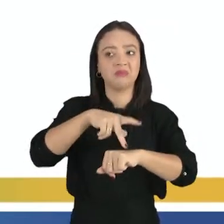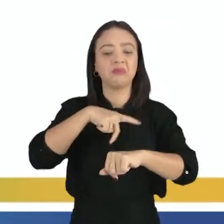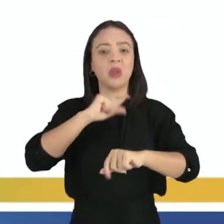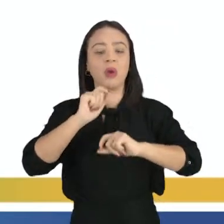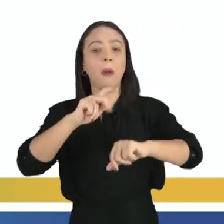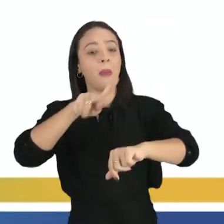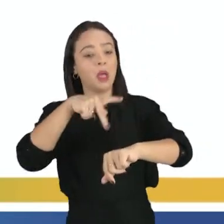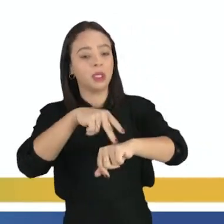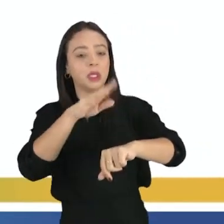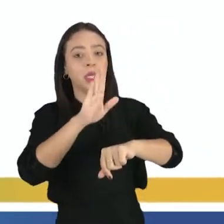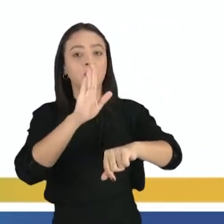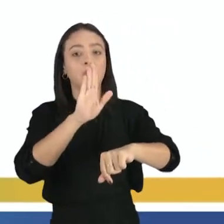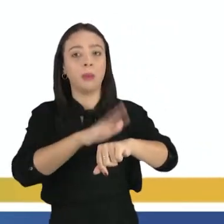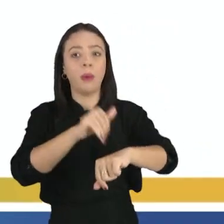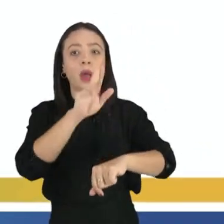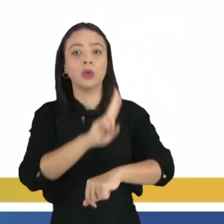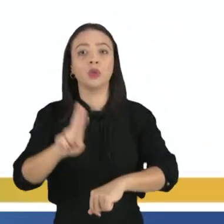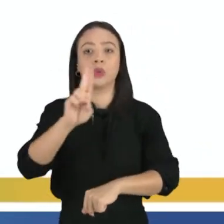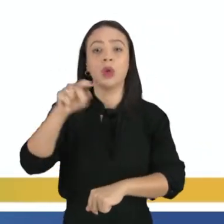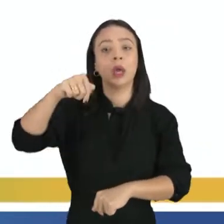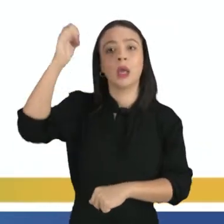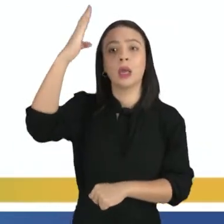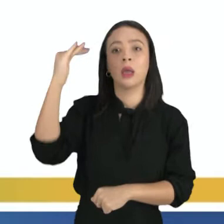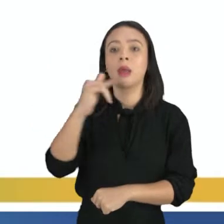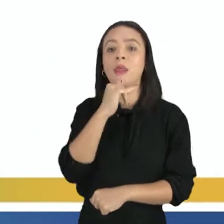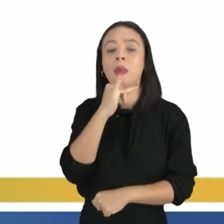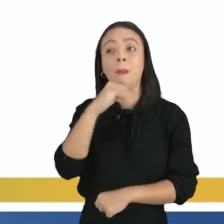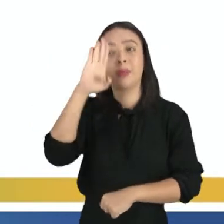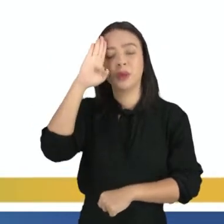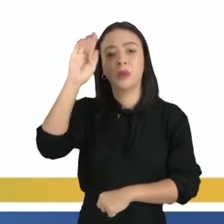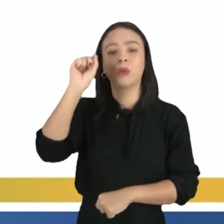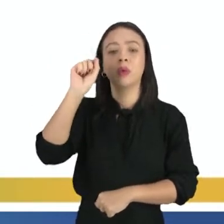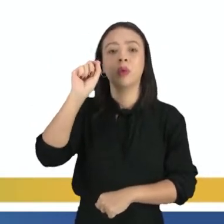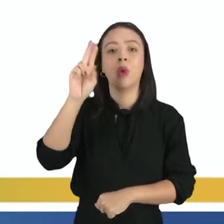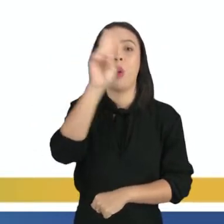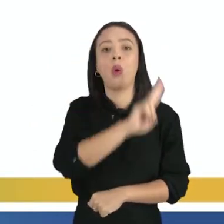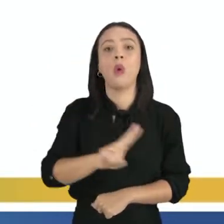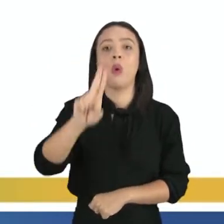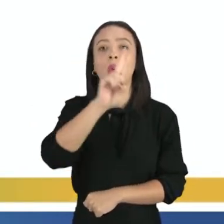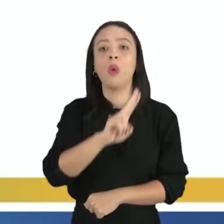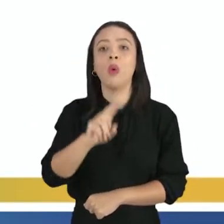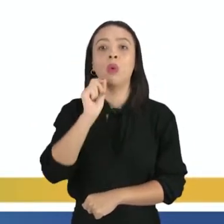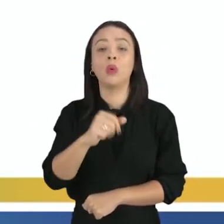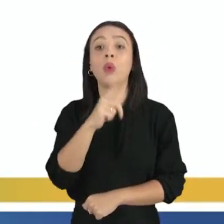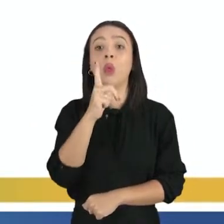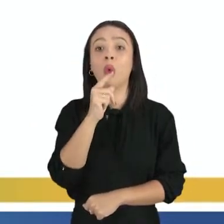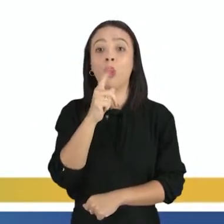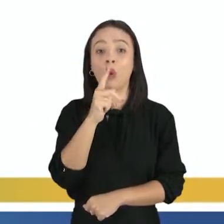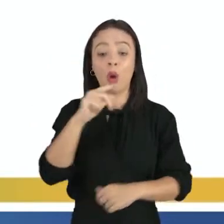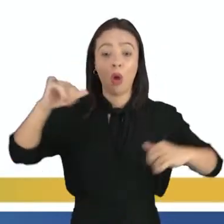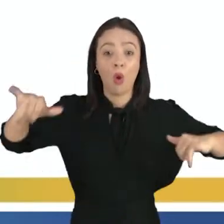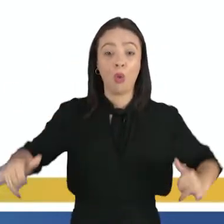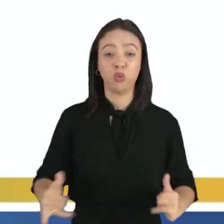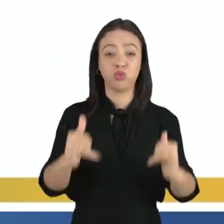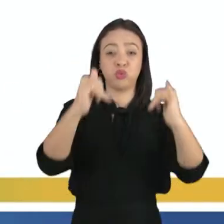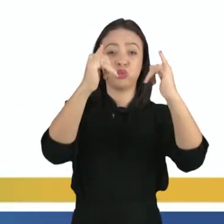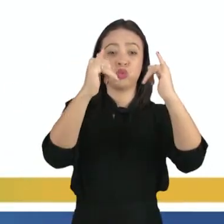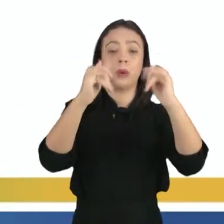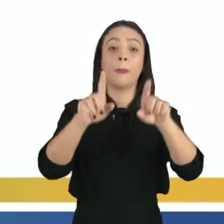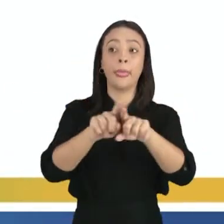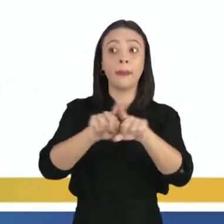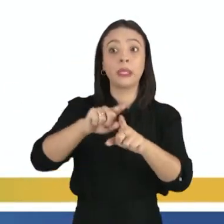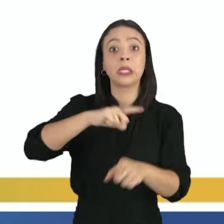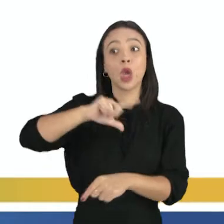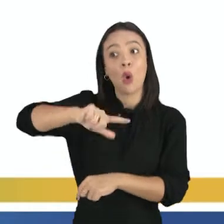que utiliza mais uma forma de energia, por exemplo, o Brasil predominantemente utiliza a energia hidrelétrica, mas há